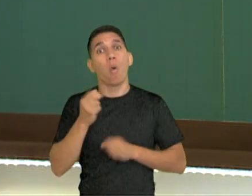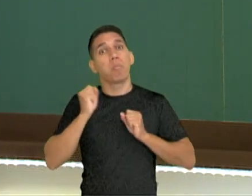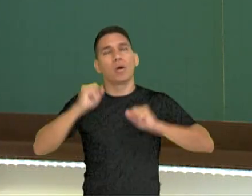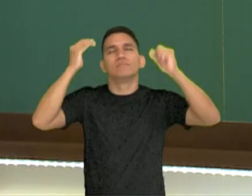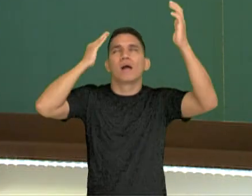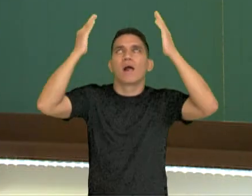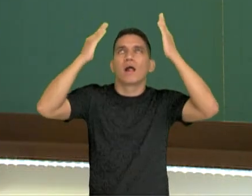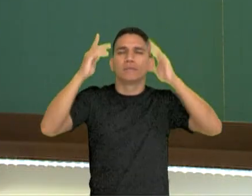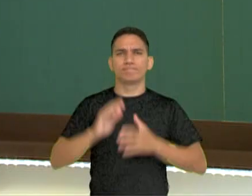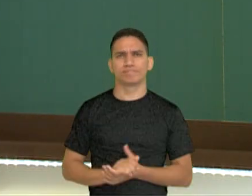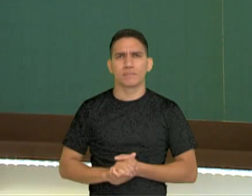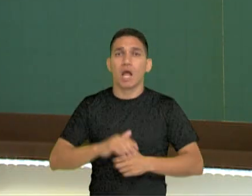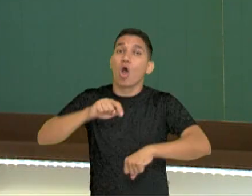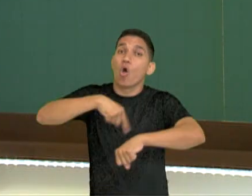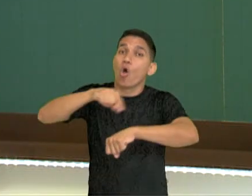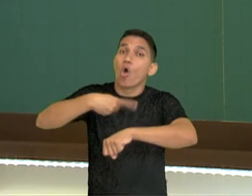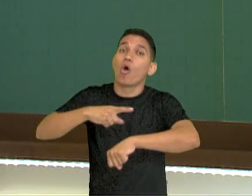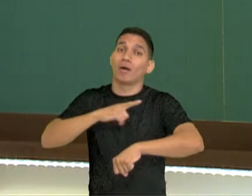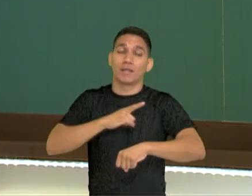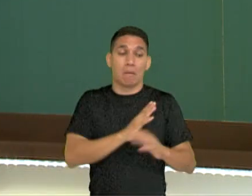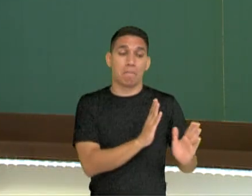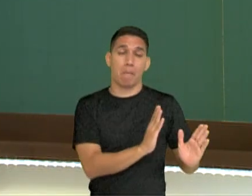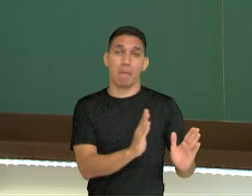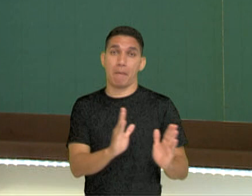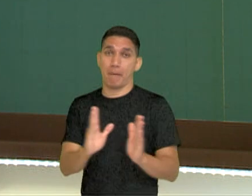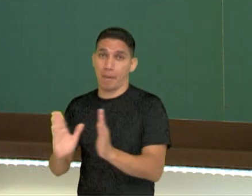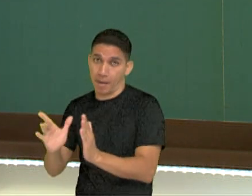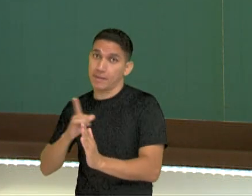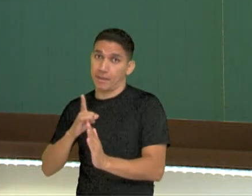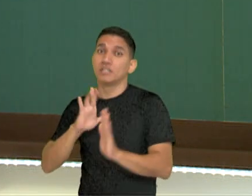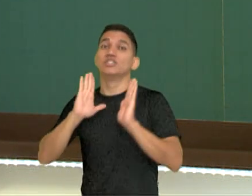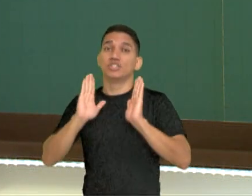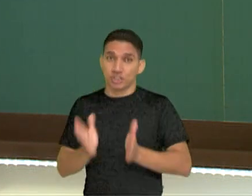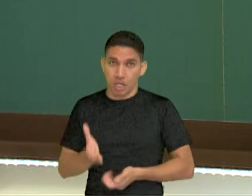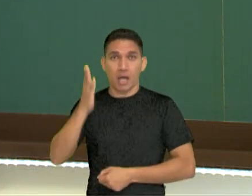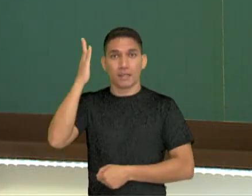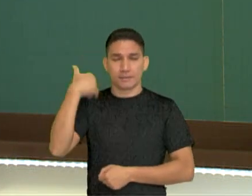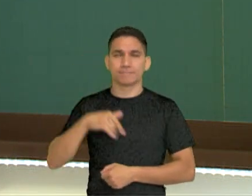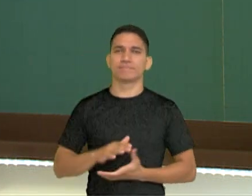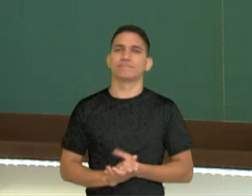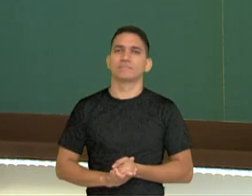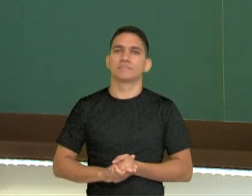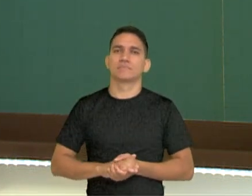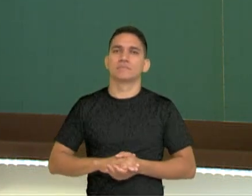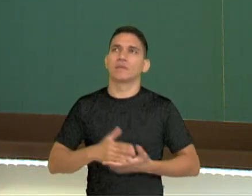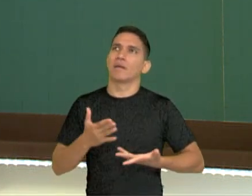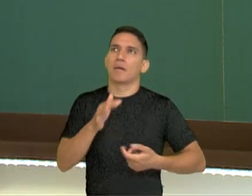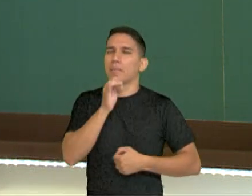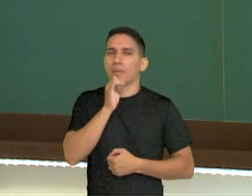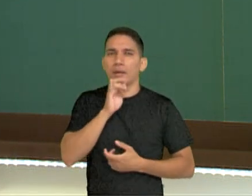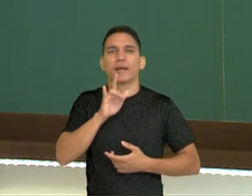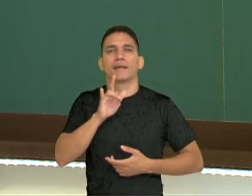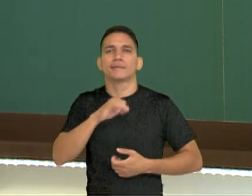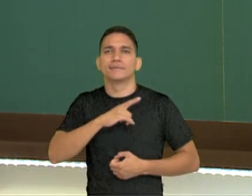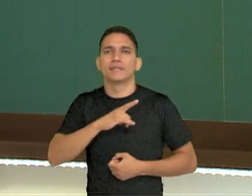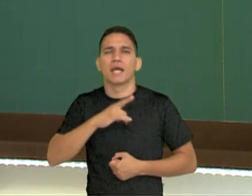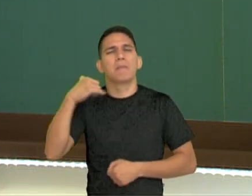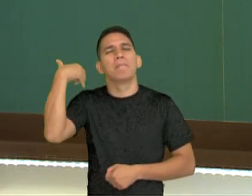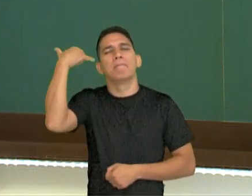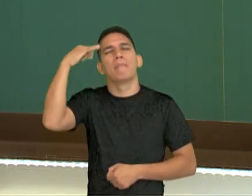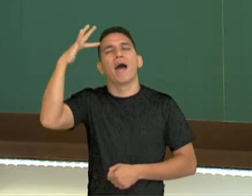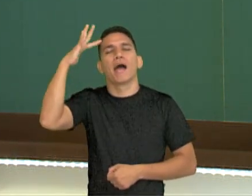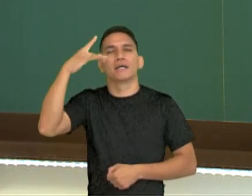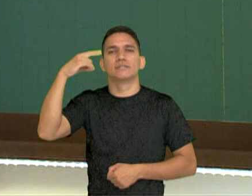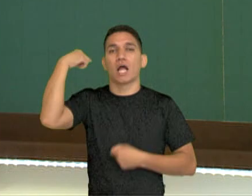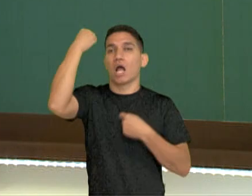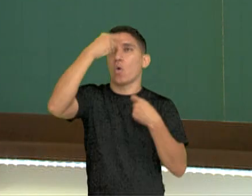psicológico. Cronológico, ele segue uma ordem, né, esperada, né? Temporal, assim, pensando assim no relógio, né?